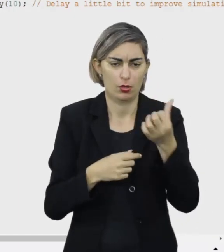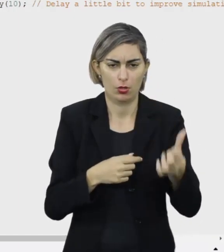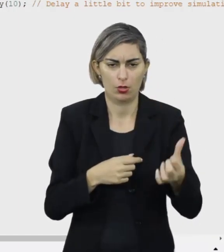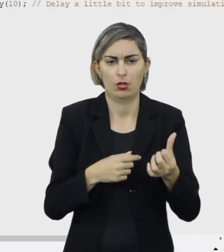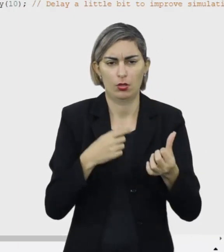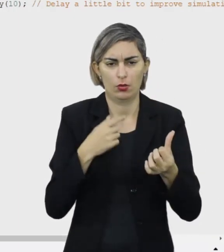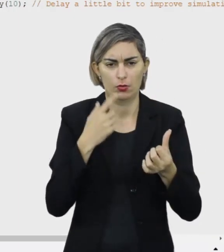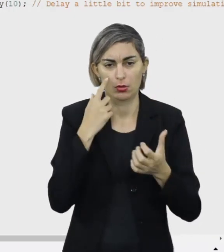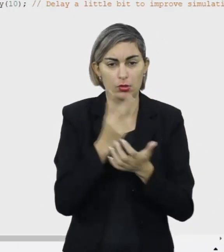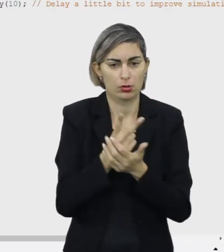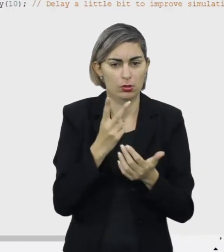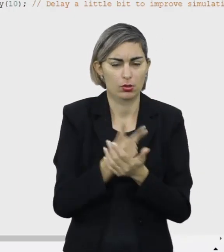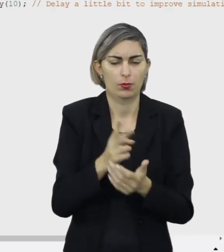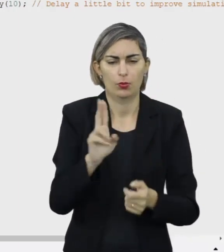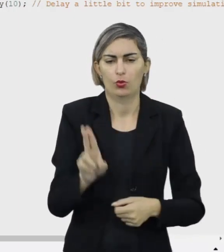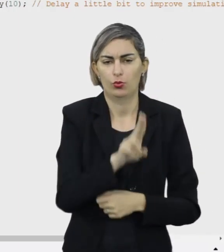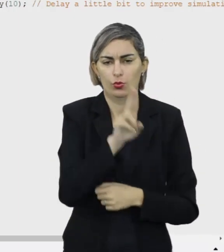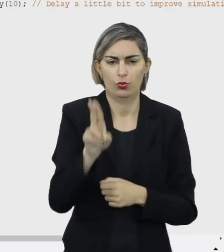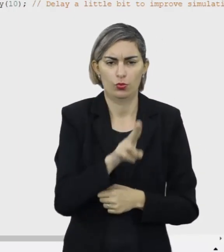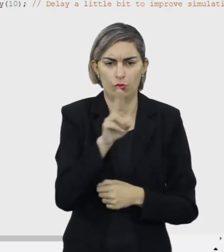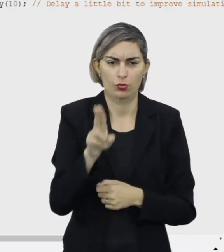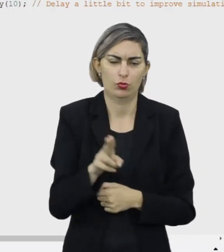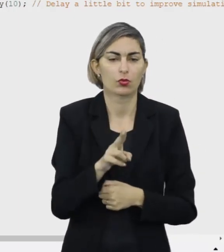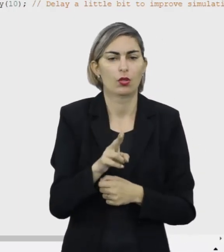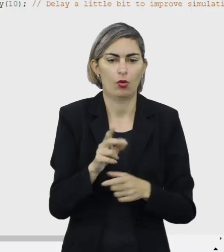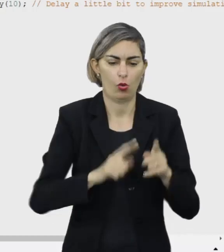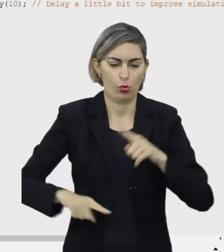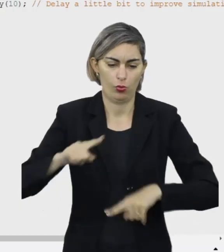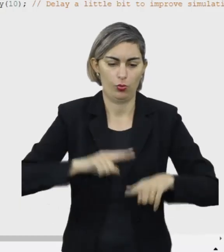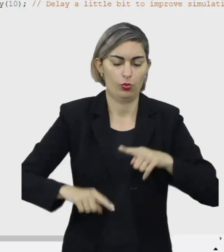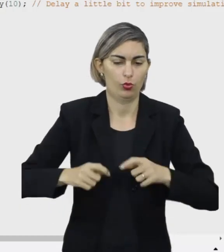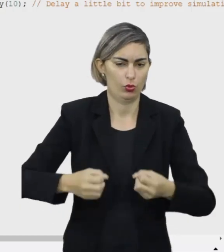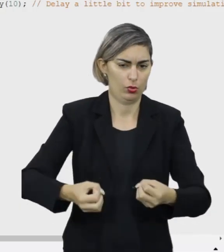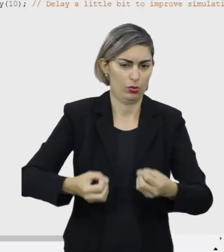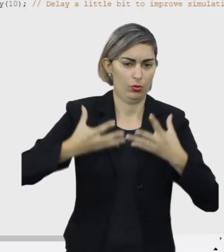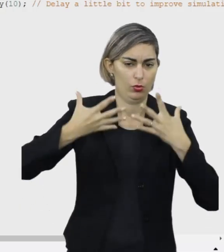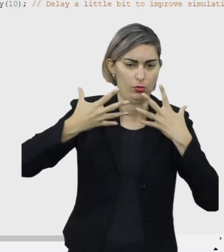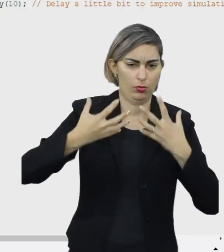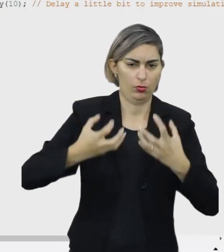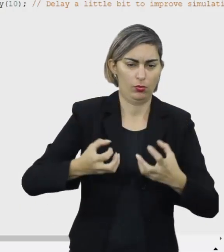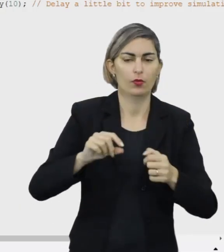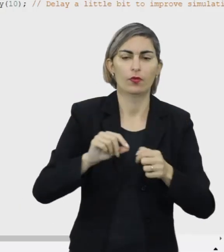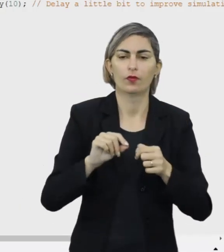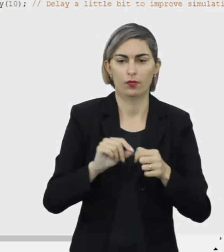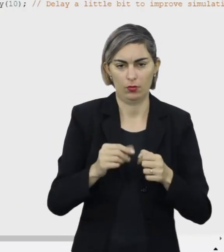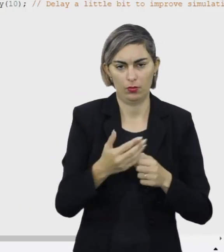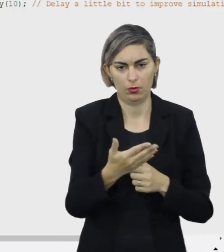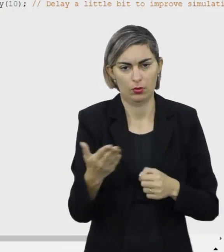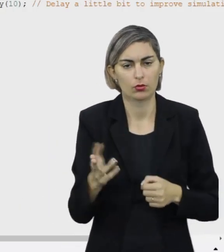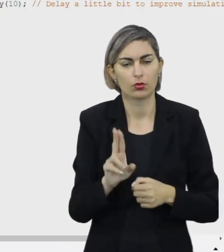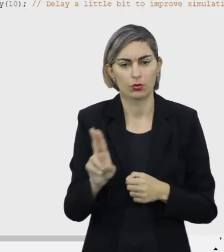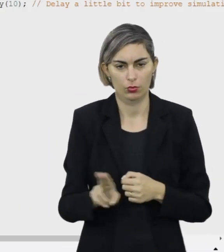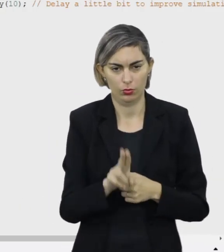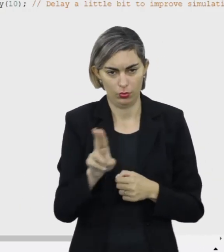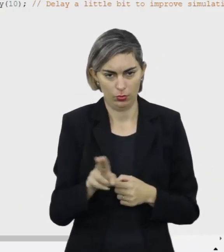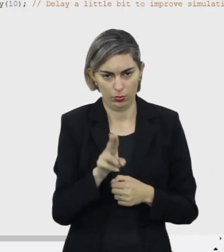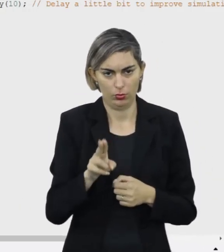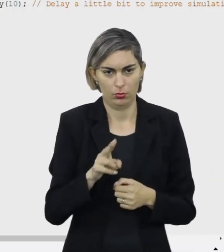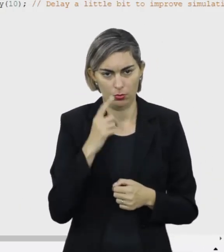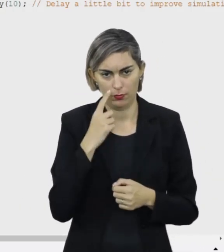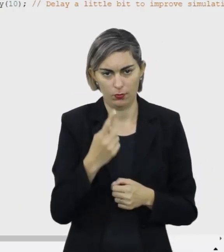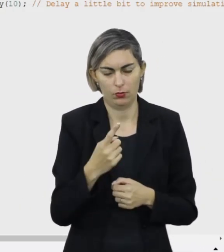Arduino Uno. Então sempre que você quiser utilizar PWM para controlar a intensidade, por exemplo, você tem que utilizar um desses pinos,